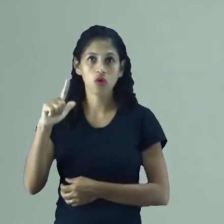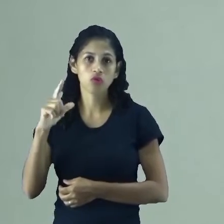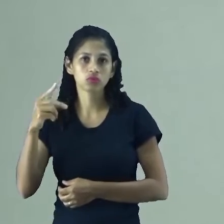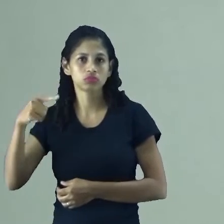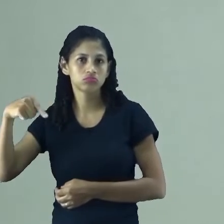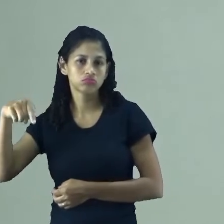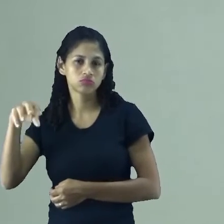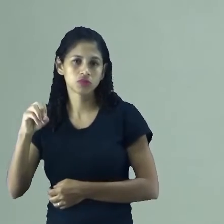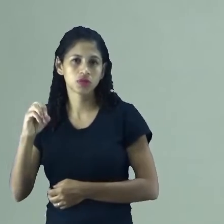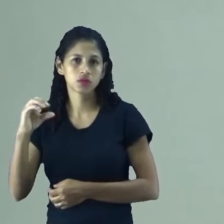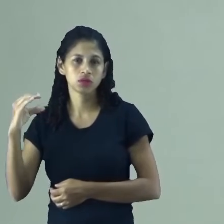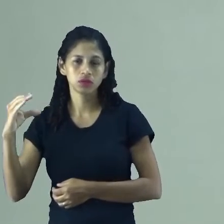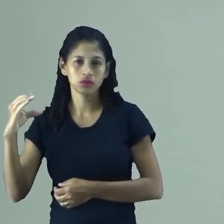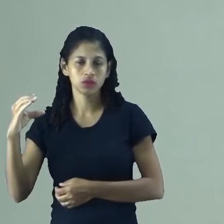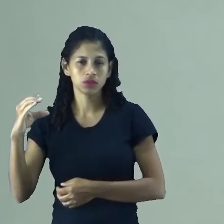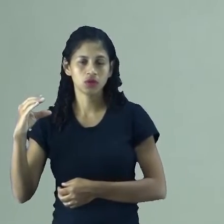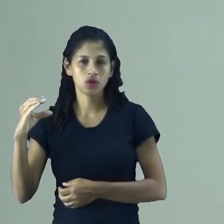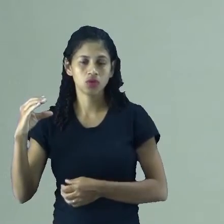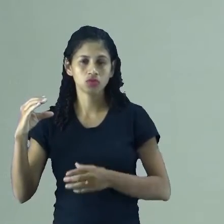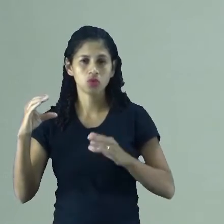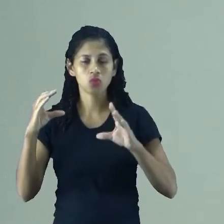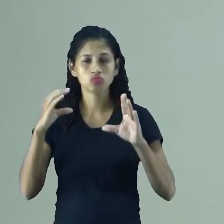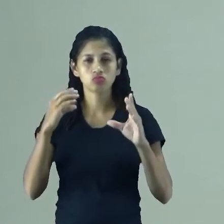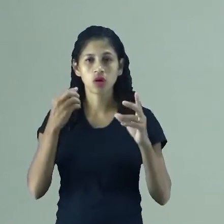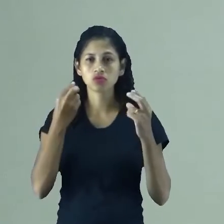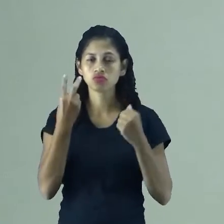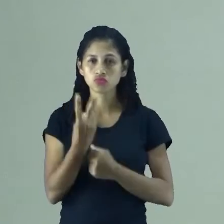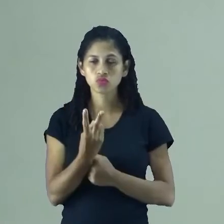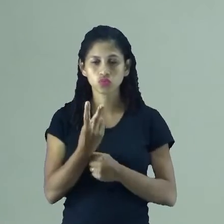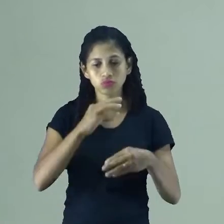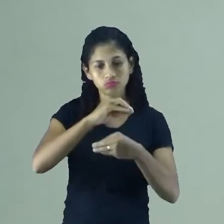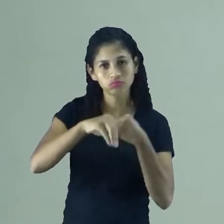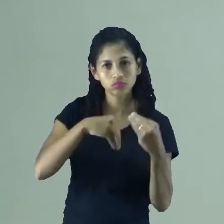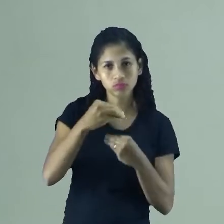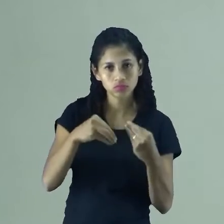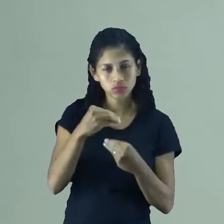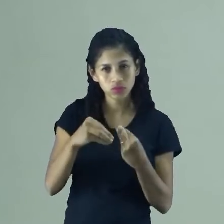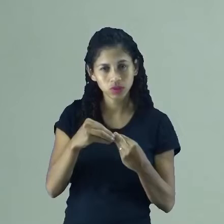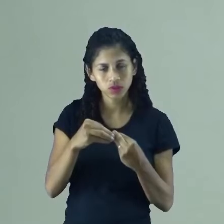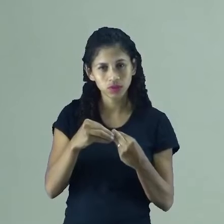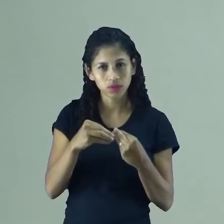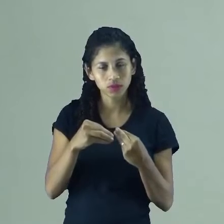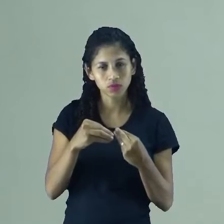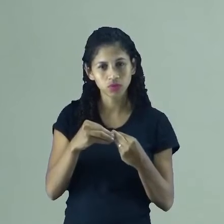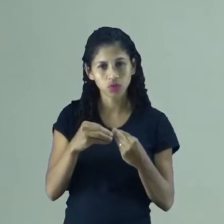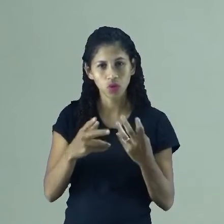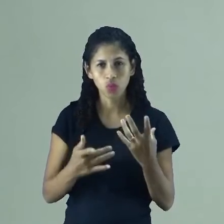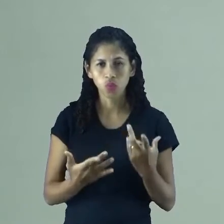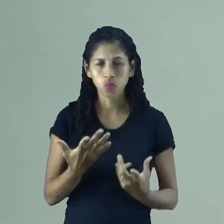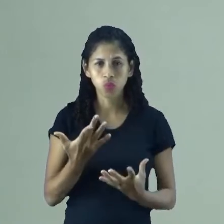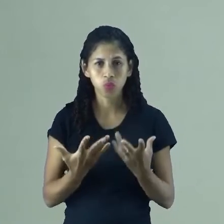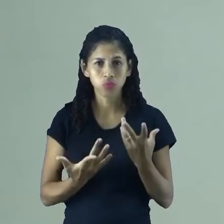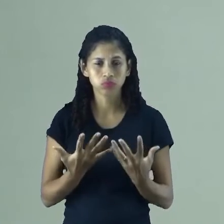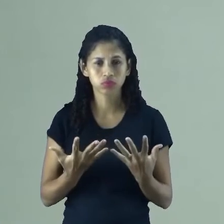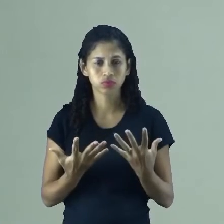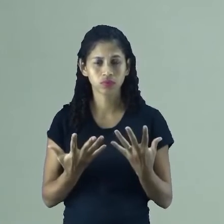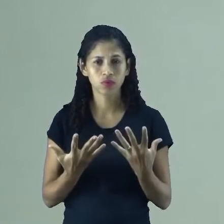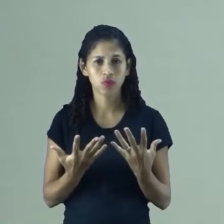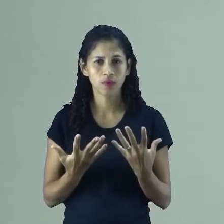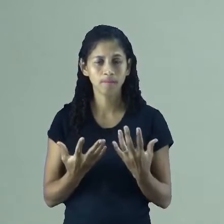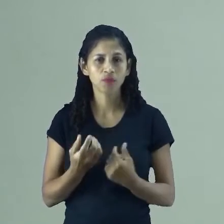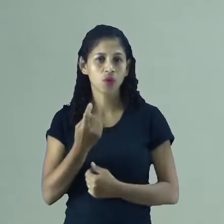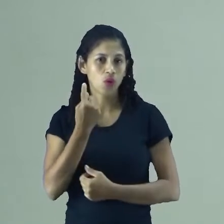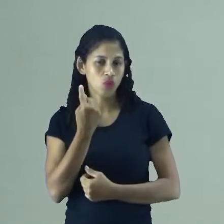se eu submeter as duas, se elas estiverem misturadas, se eu for submeter as duas a uma determinada temperatura,